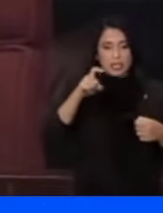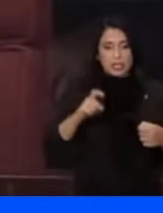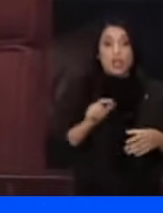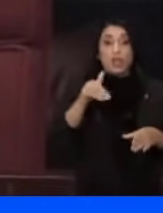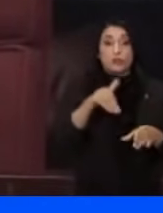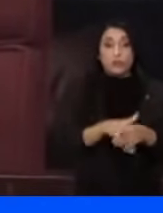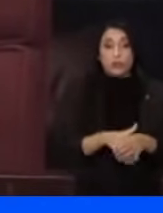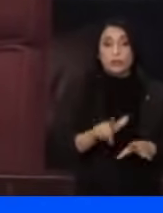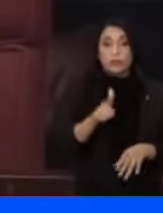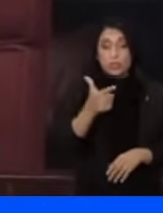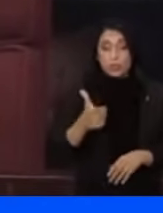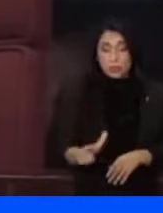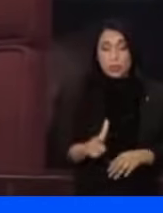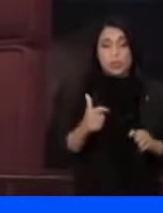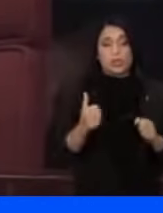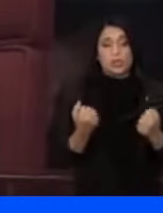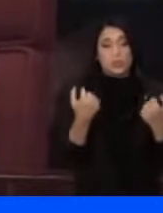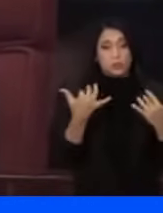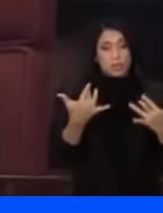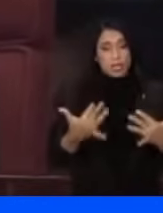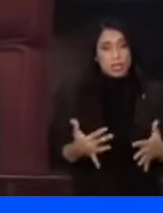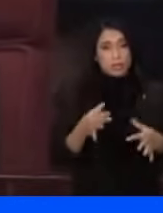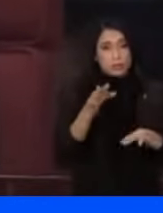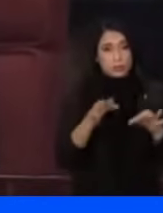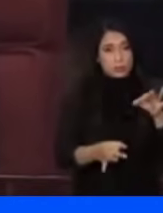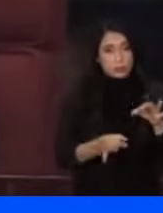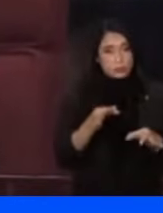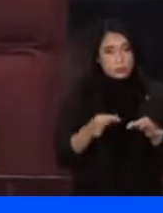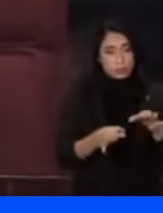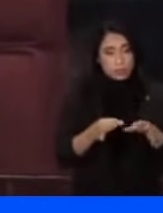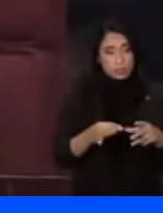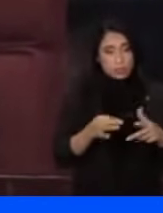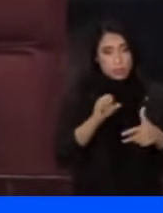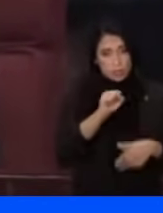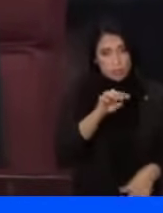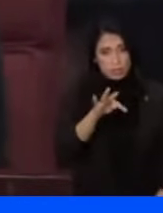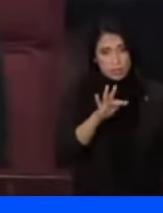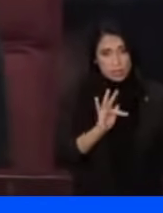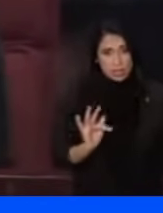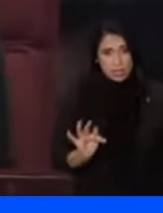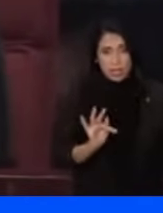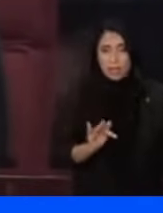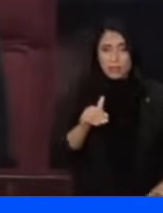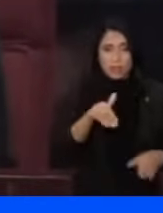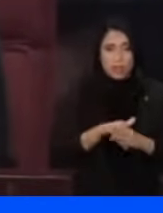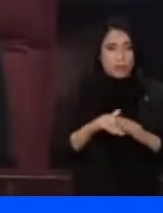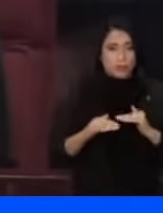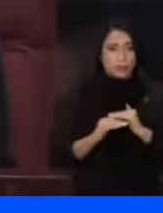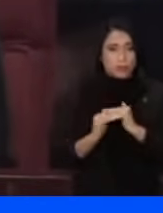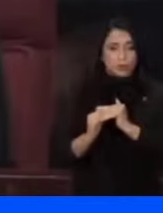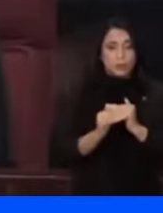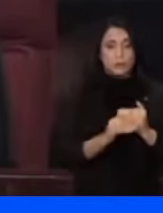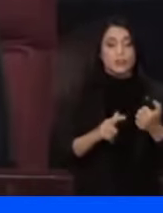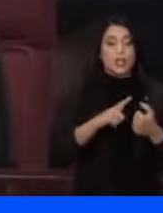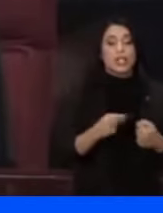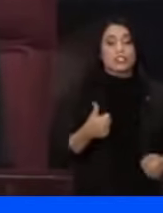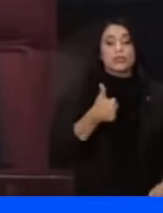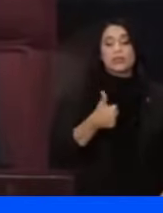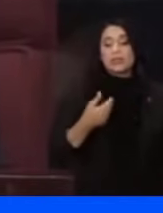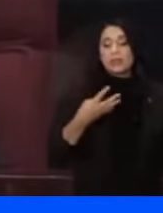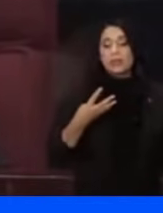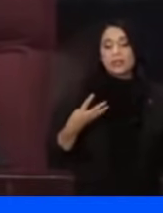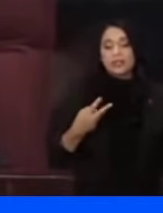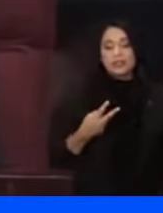unanimidade pelo plenário do Supremo Tribunal Federal, mas é sempre bom repetir, o artigo 142 não